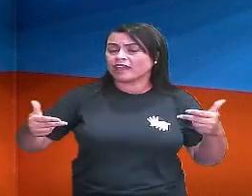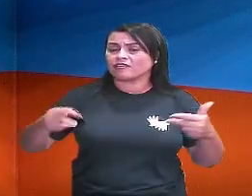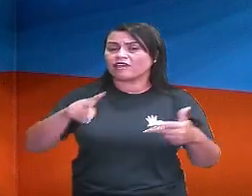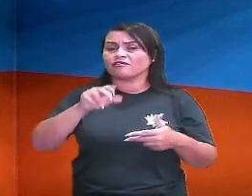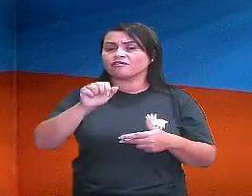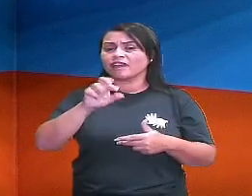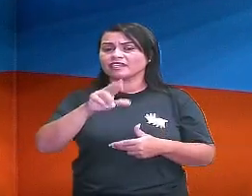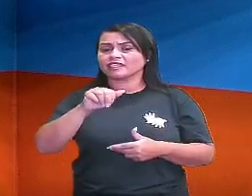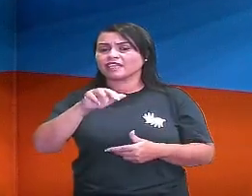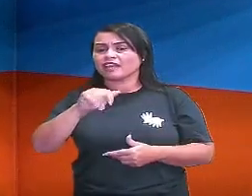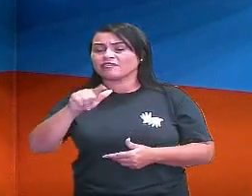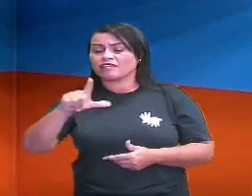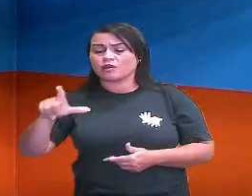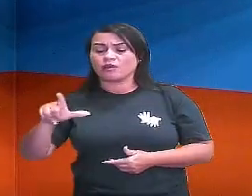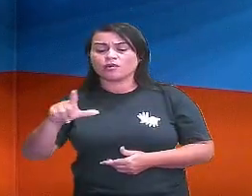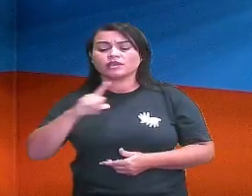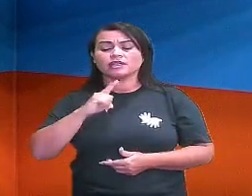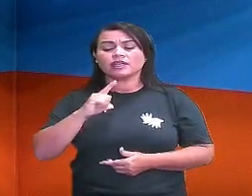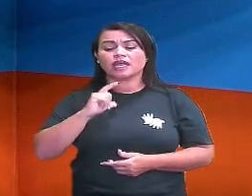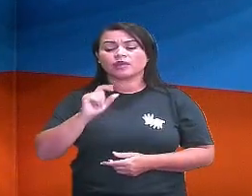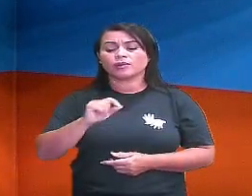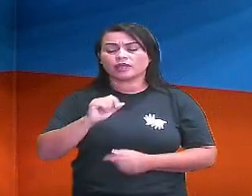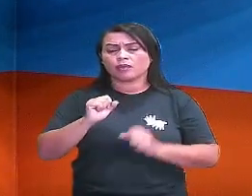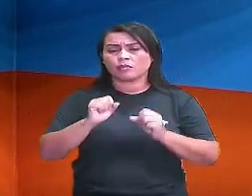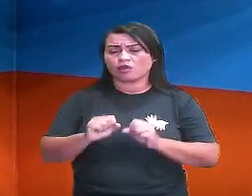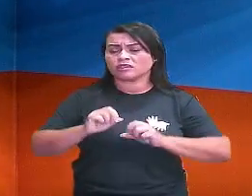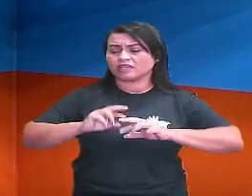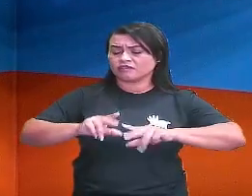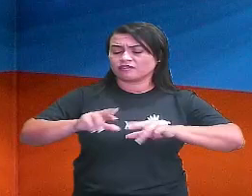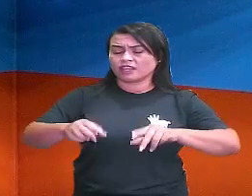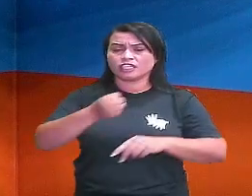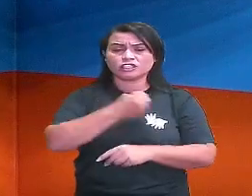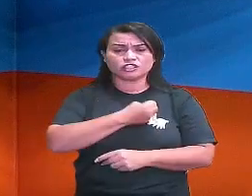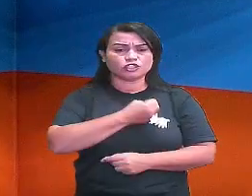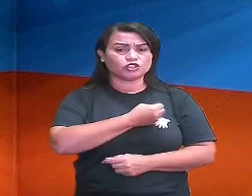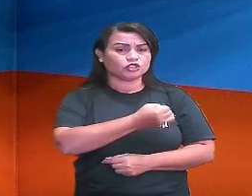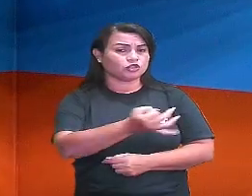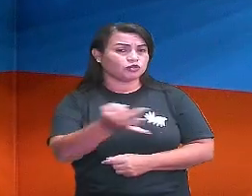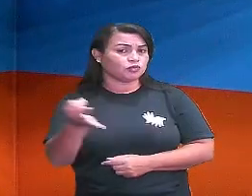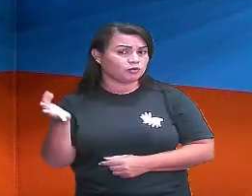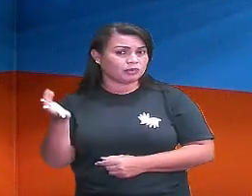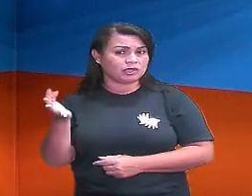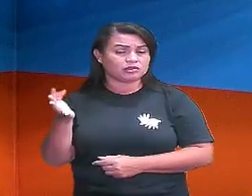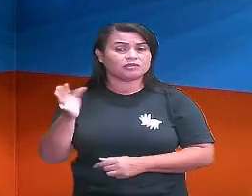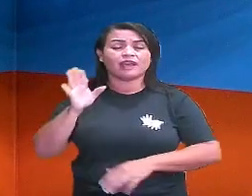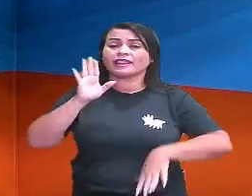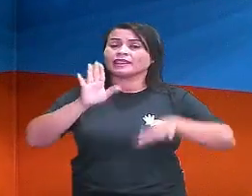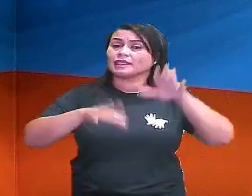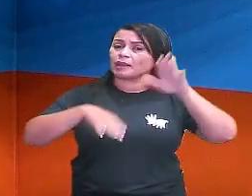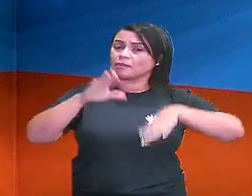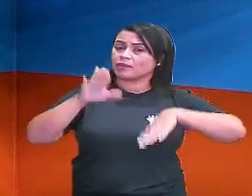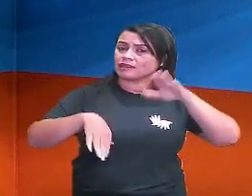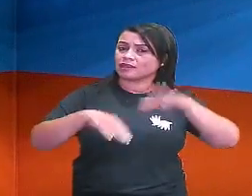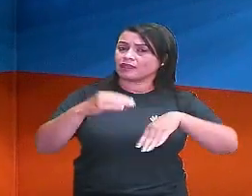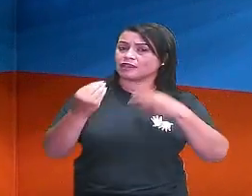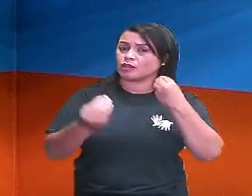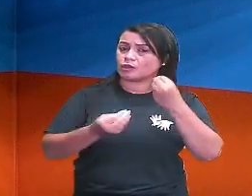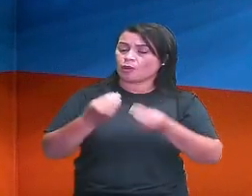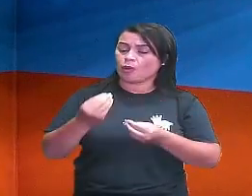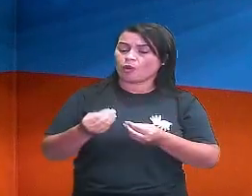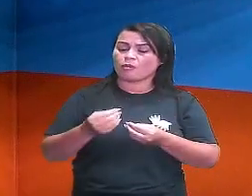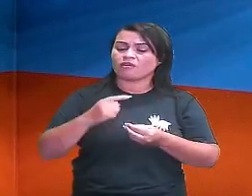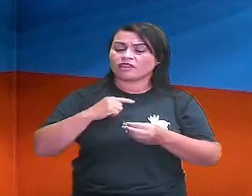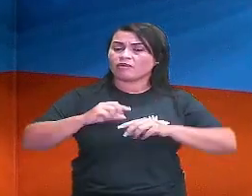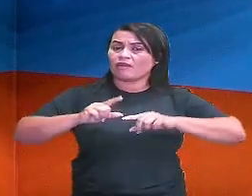algébrica e que podem assumir diferentes valores conforme a situação. Então, ela